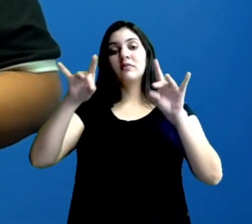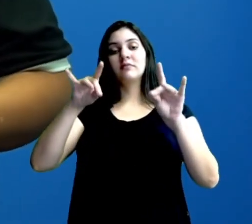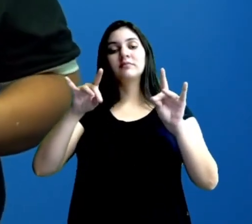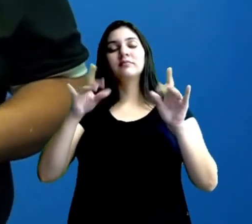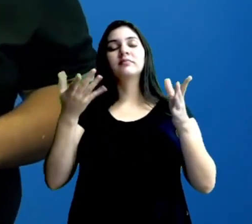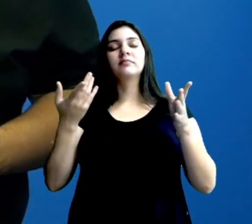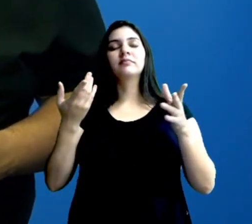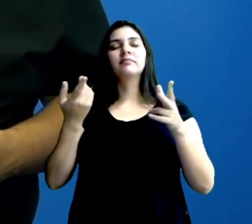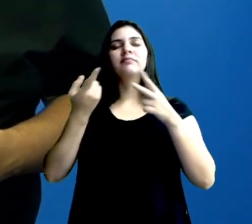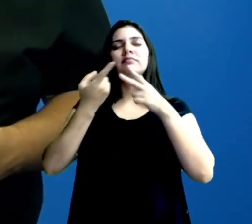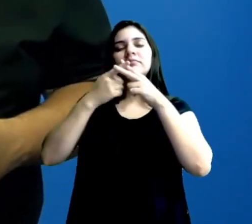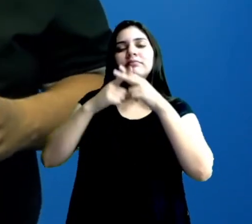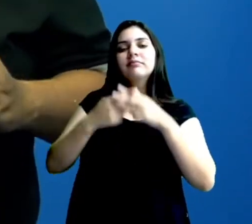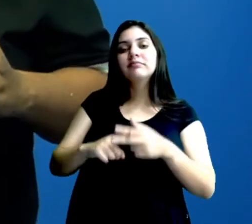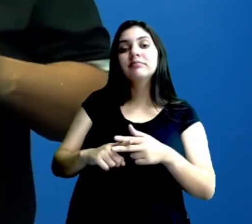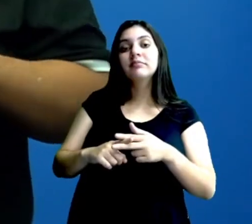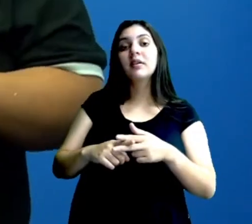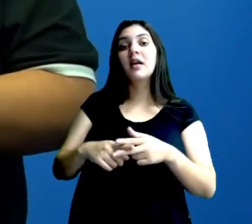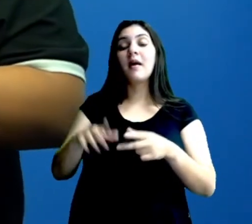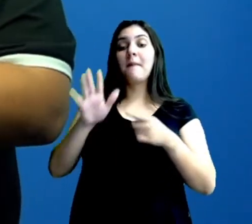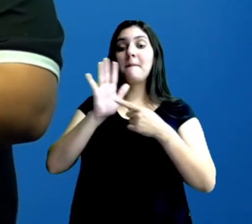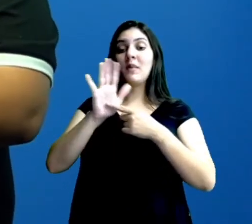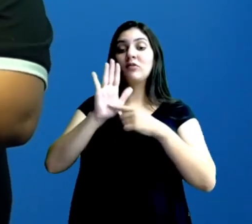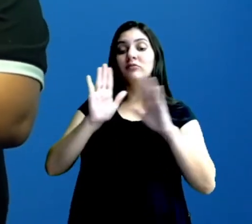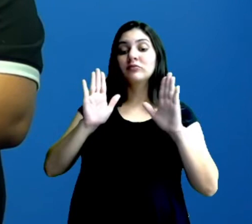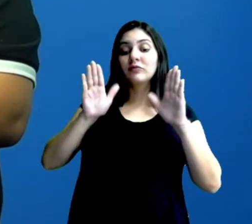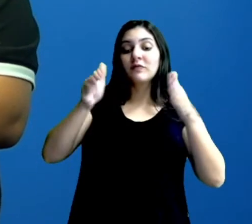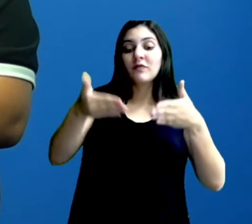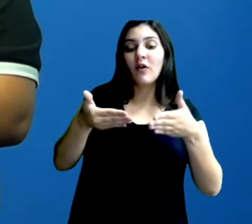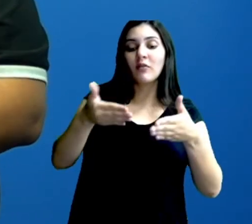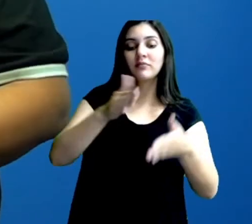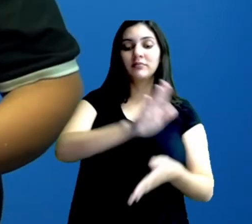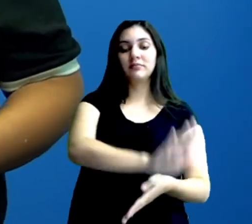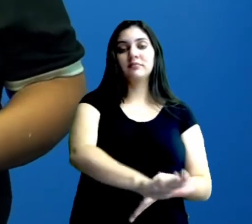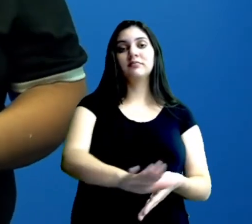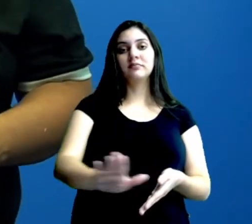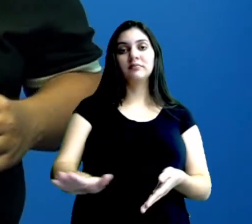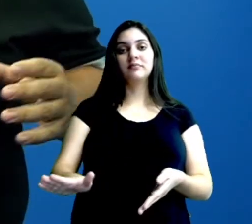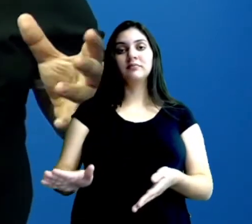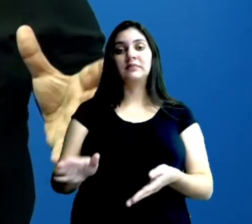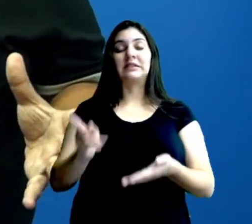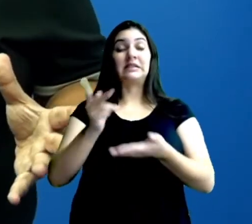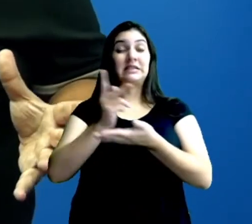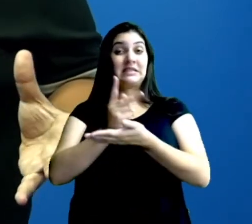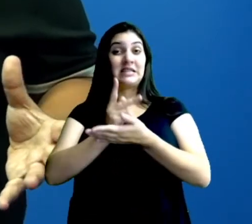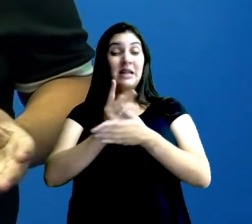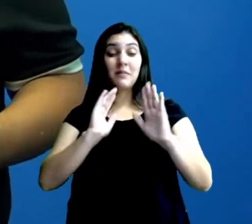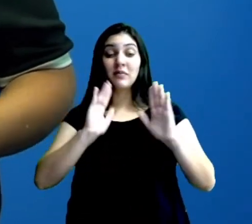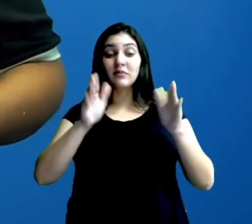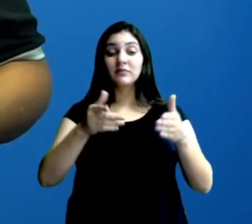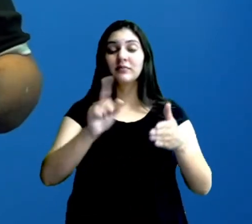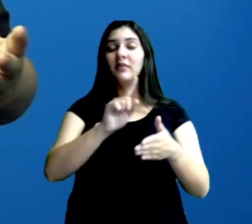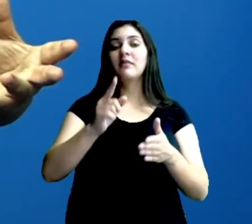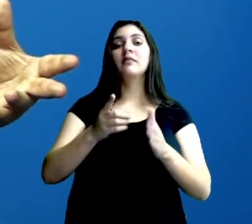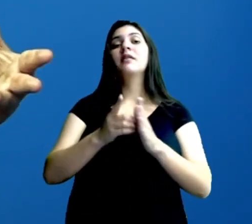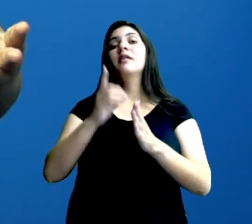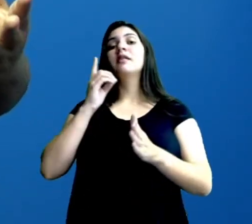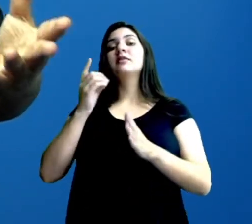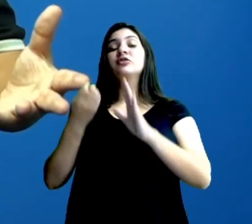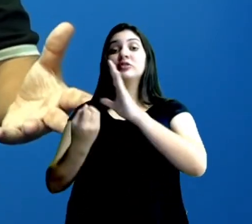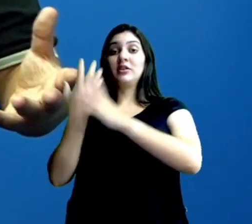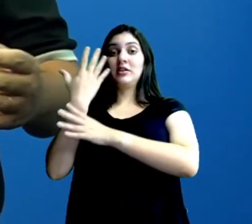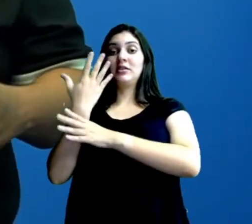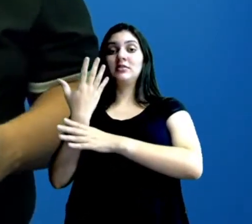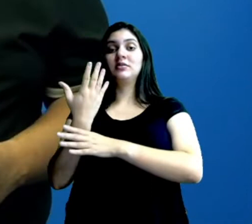ao público infantil, tá bom? Mas nem sempre eles foram do público infantil, né? Na sua criação, eles eram